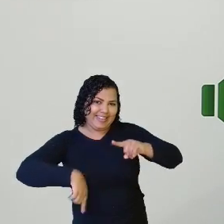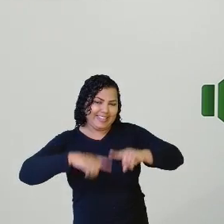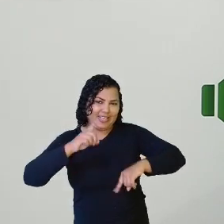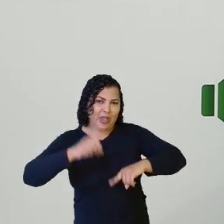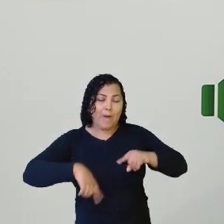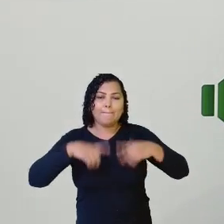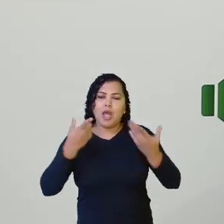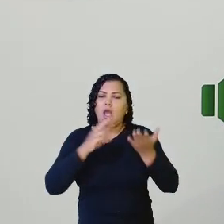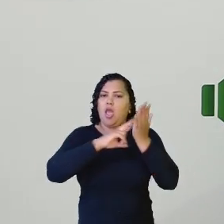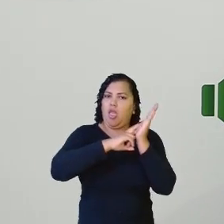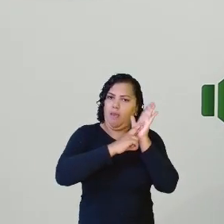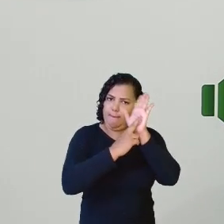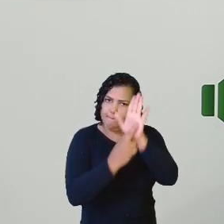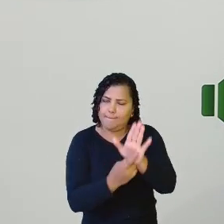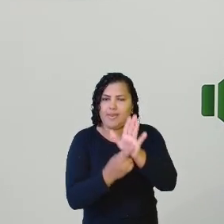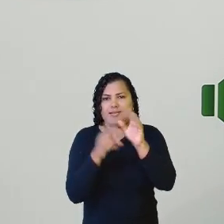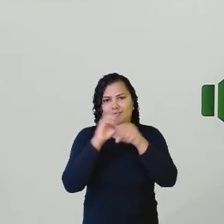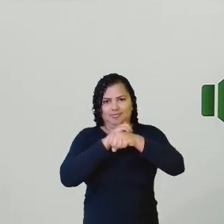encontra aqui, ó,